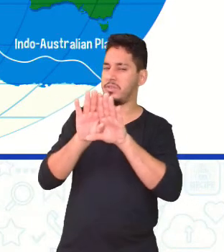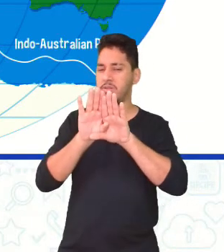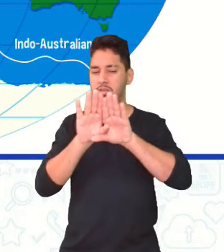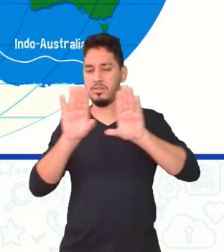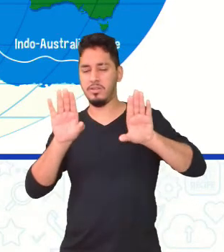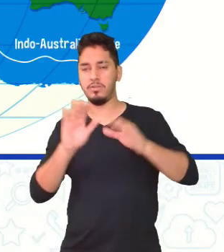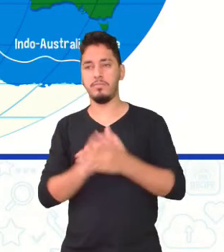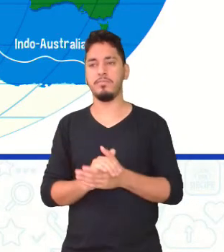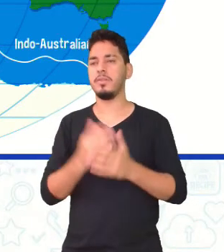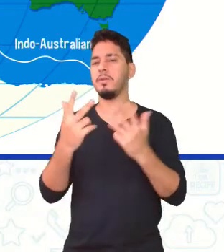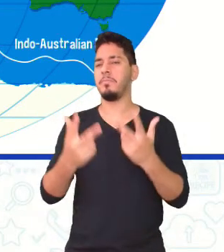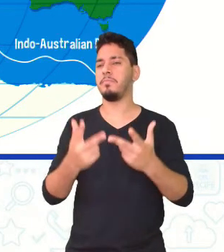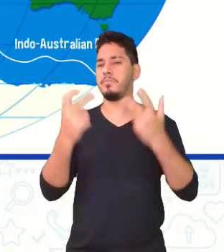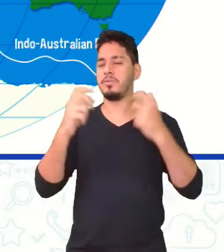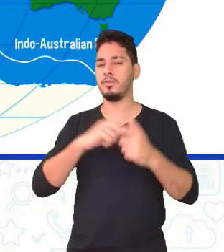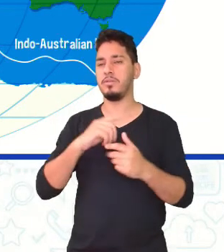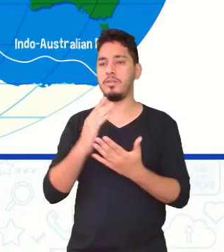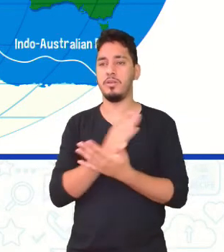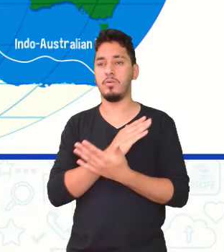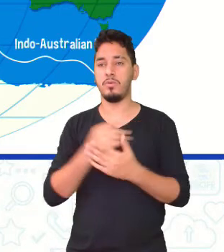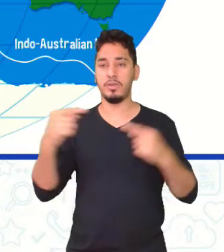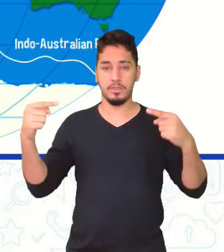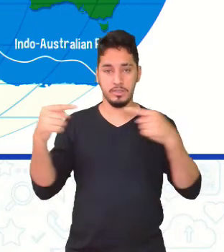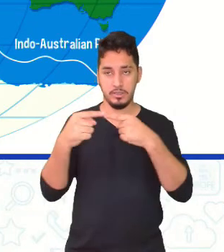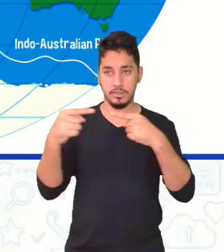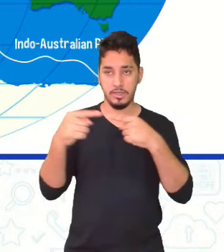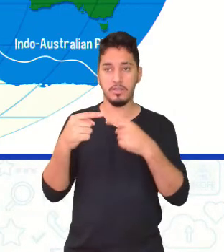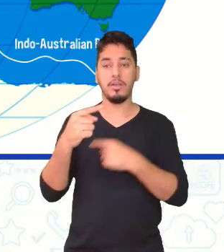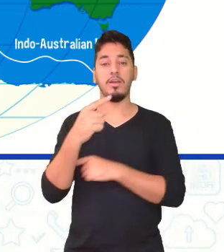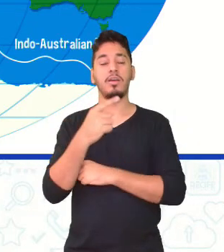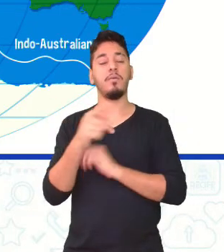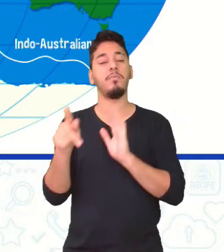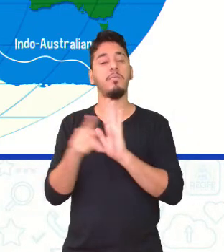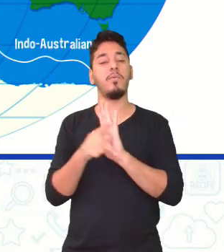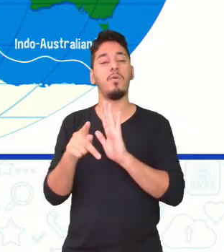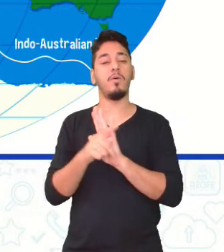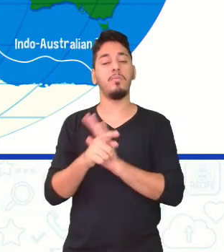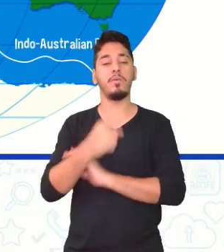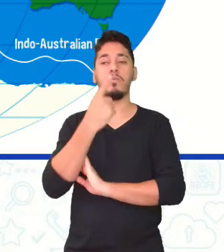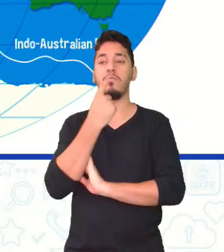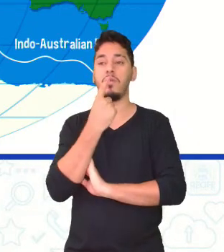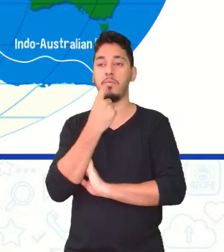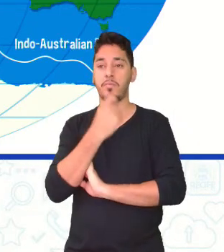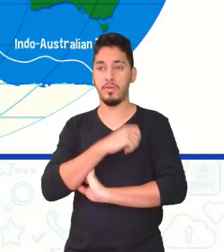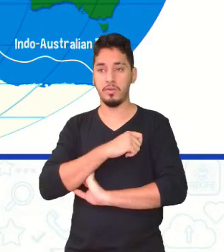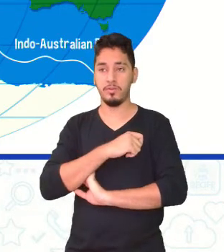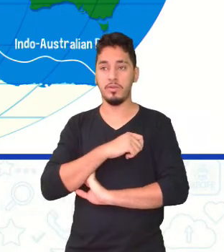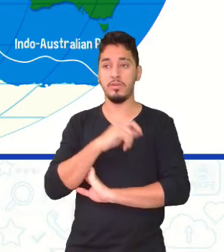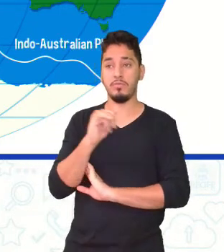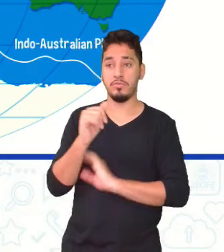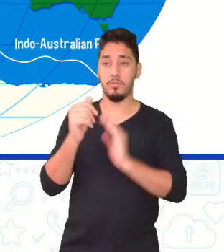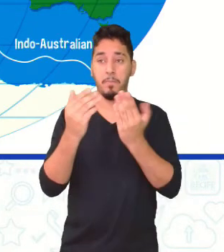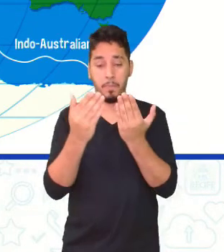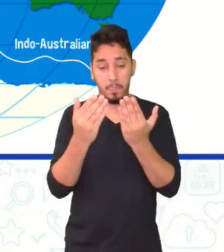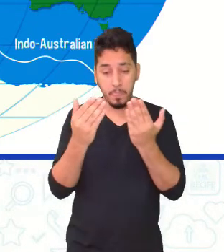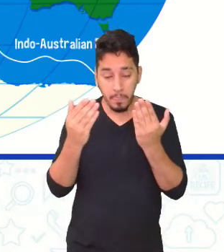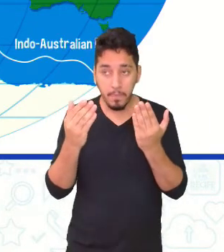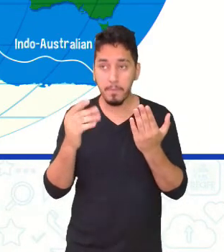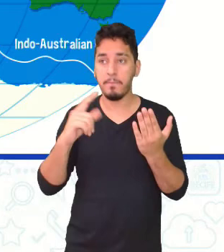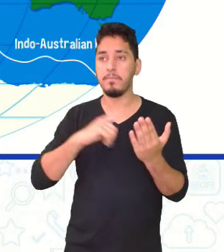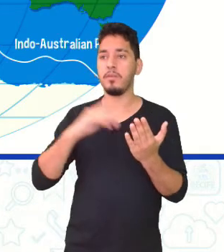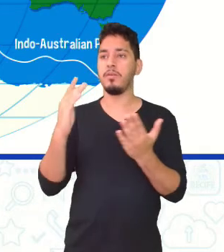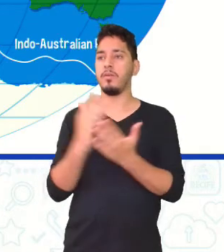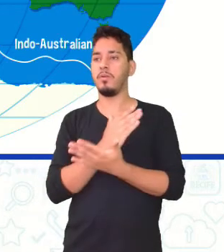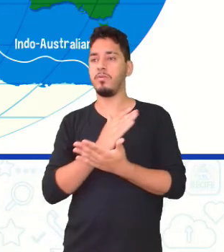Tá reparando aí no mapa que tem algumas setinhas vermelhas? Sim. Se você chegar mais próximo, você vai ver que tem